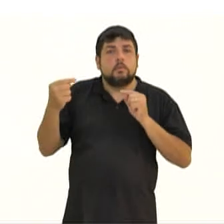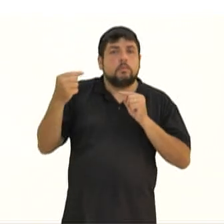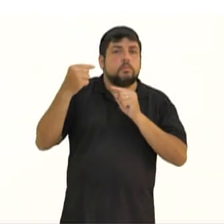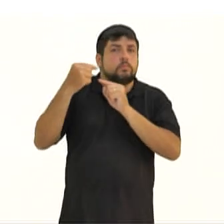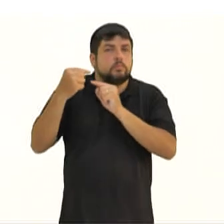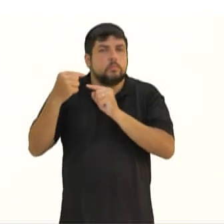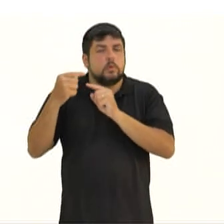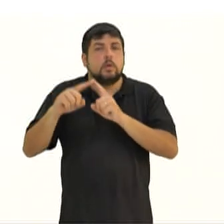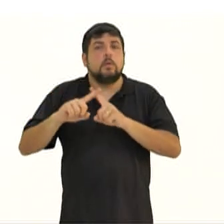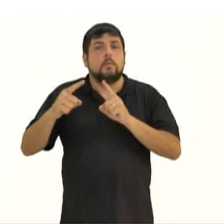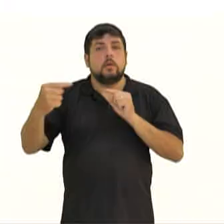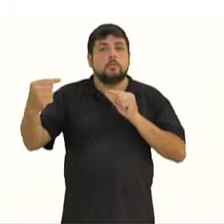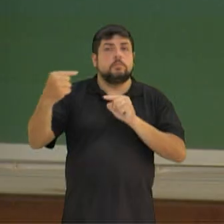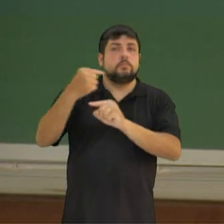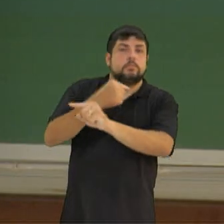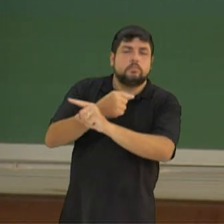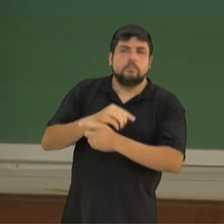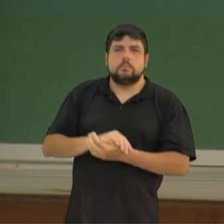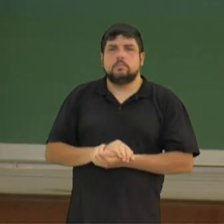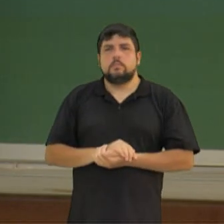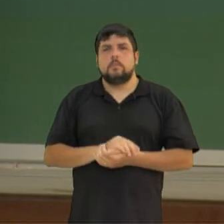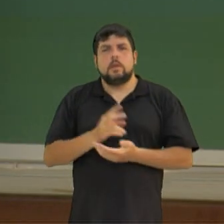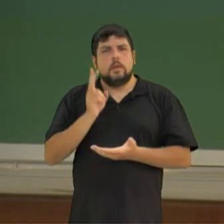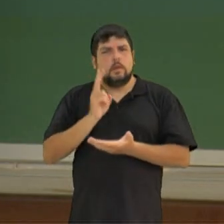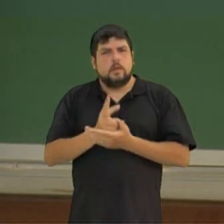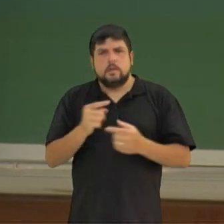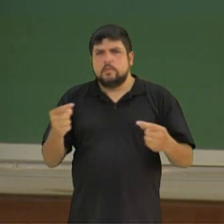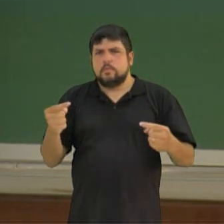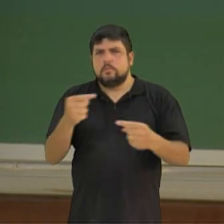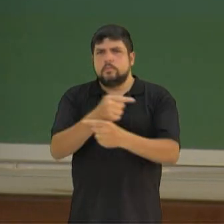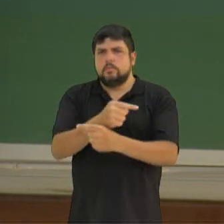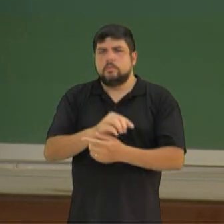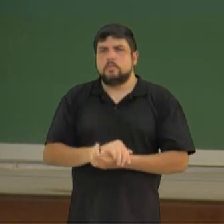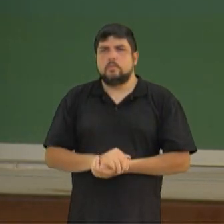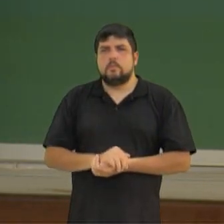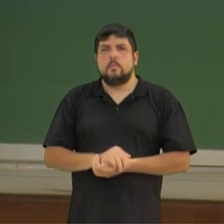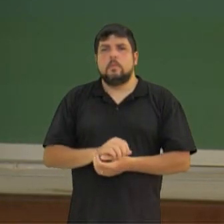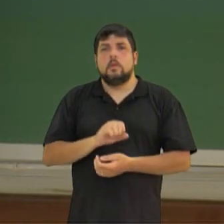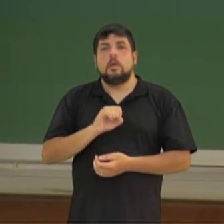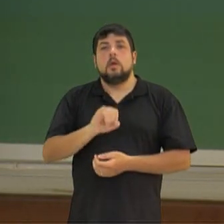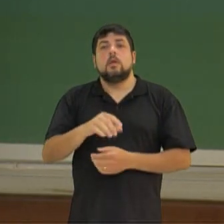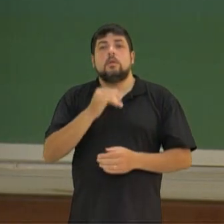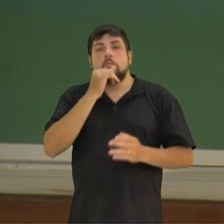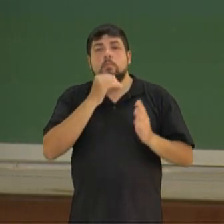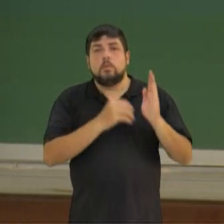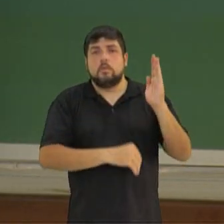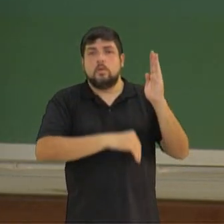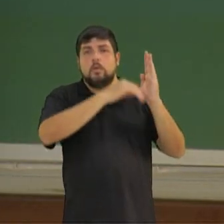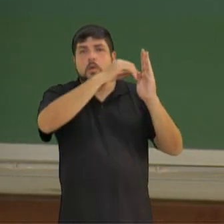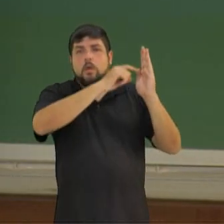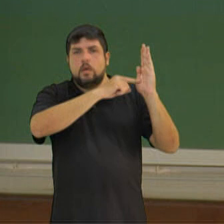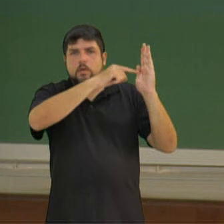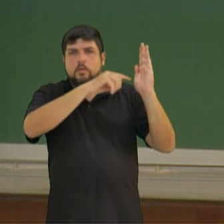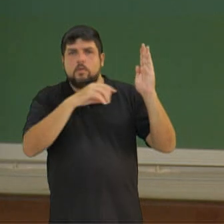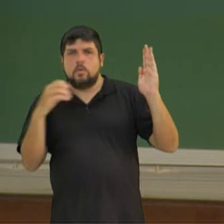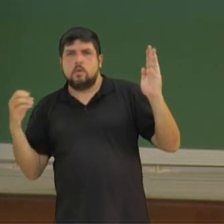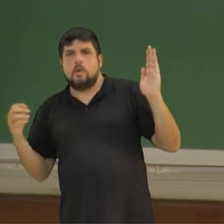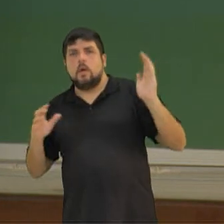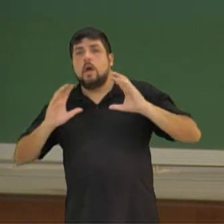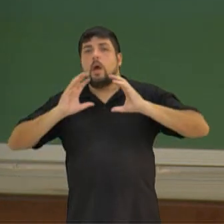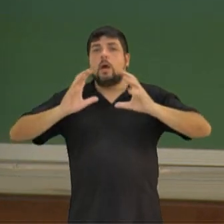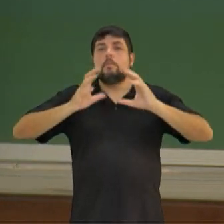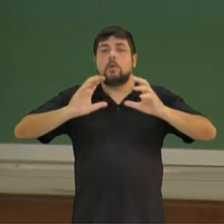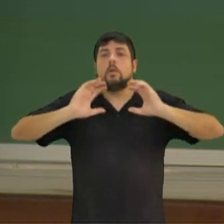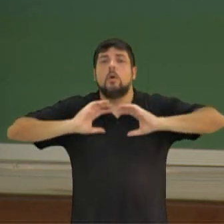em sentidos contrários, sempre, tá? Se você joga uma bola na parede, a mesma força que você joga